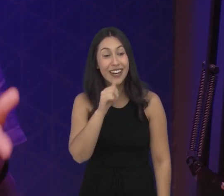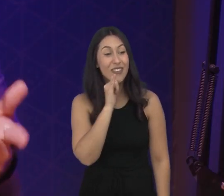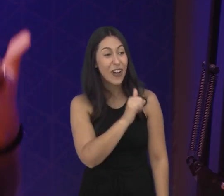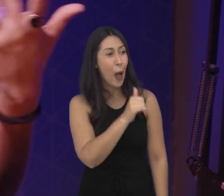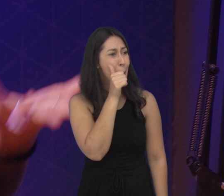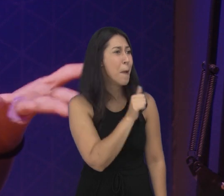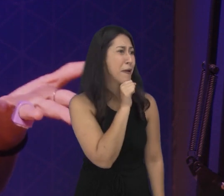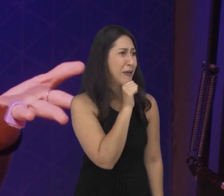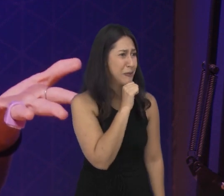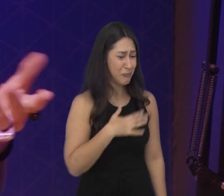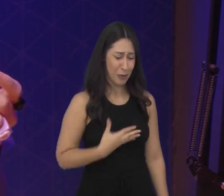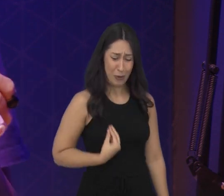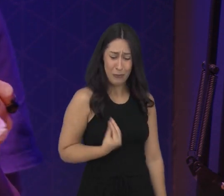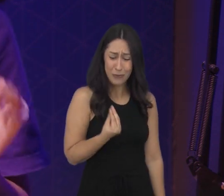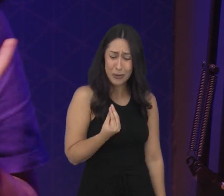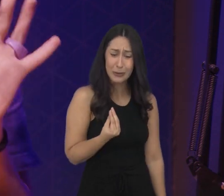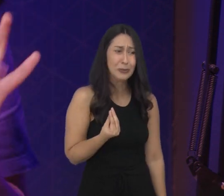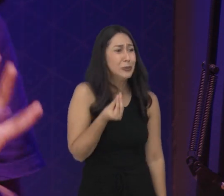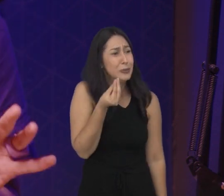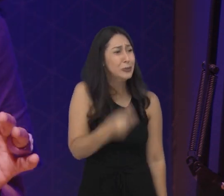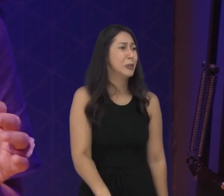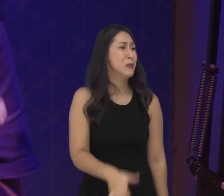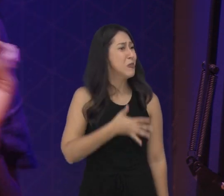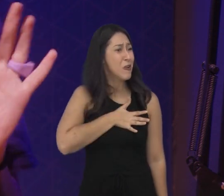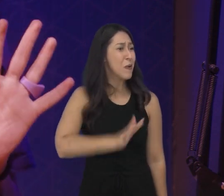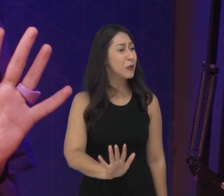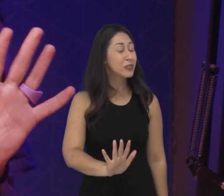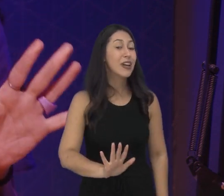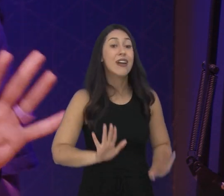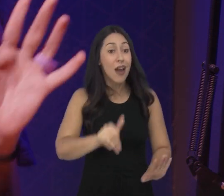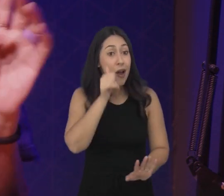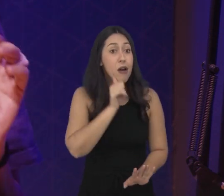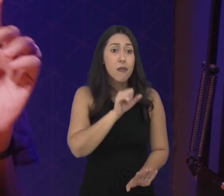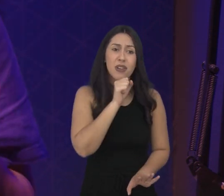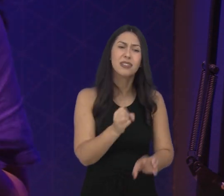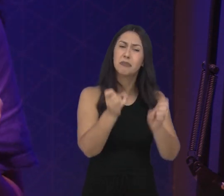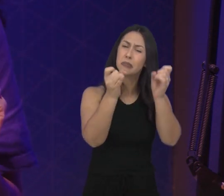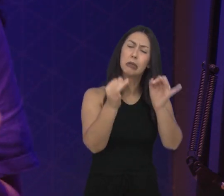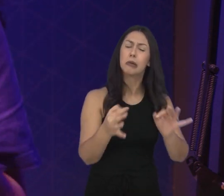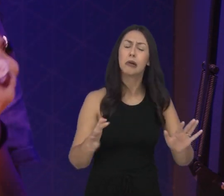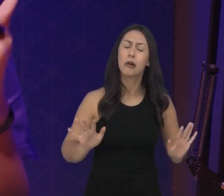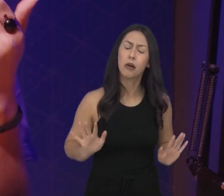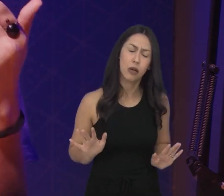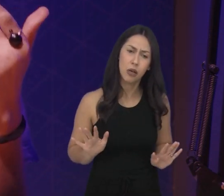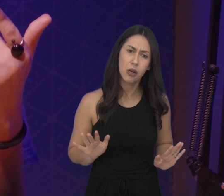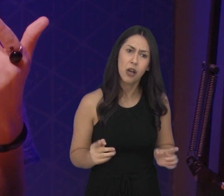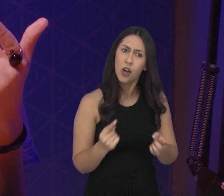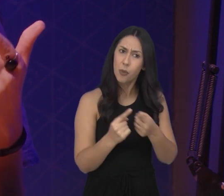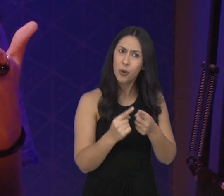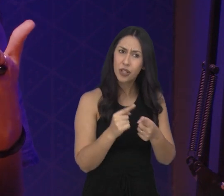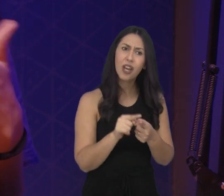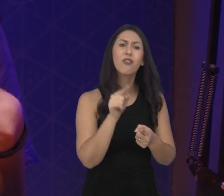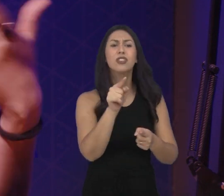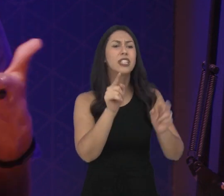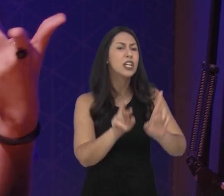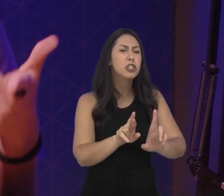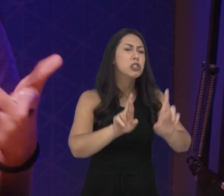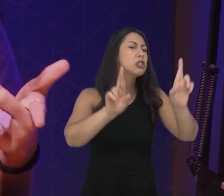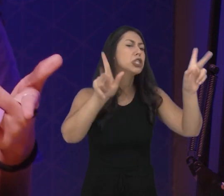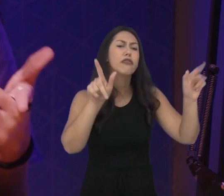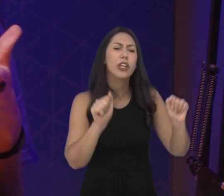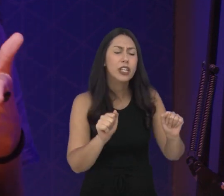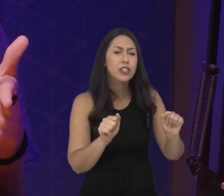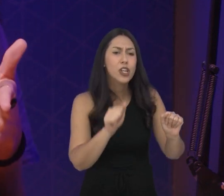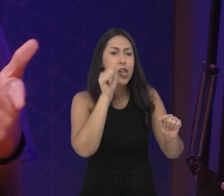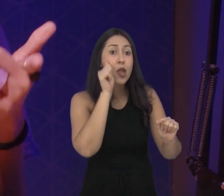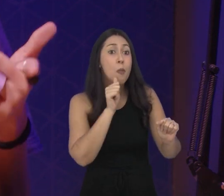fala pra mãe dela, eu odeio a minha vida. Bem simples, assim, eu odeio a minha vida. E daí a mãe dela fala assim, só porque você não se